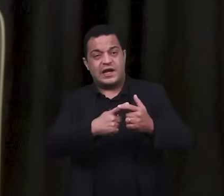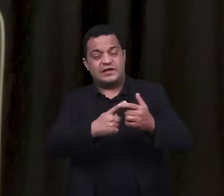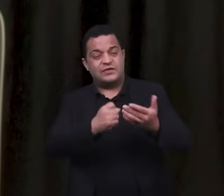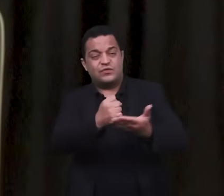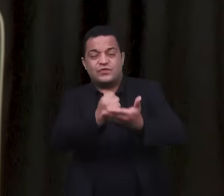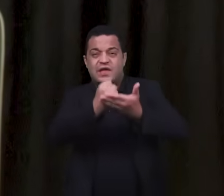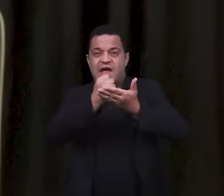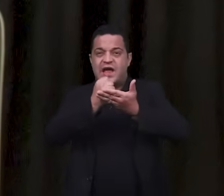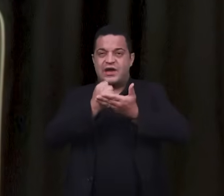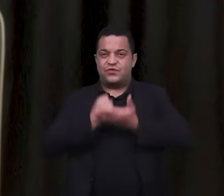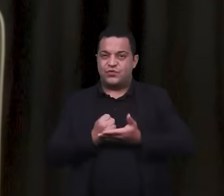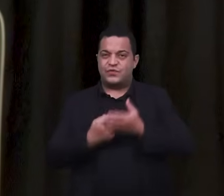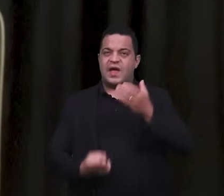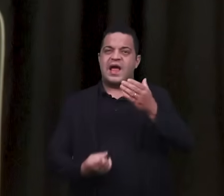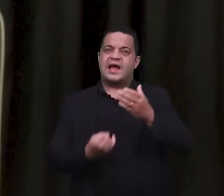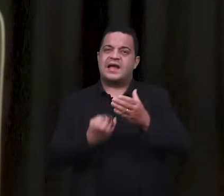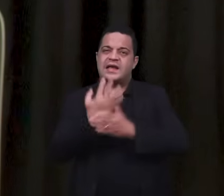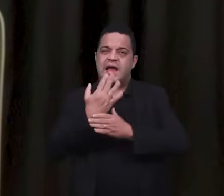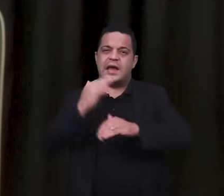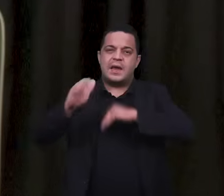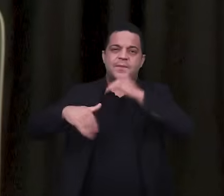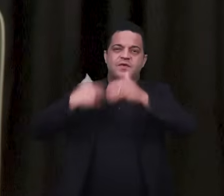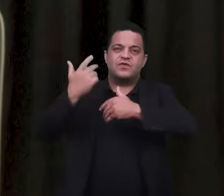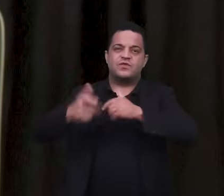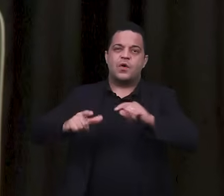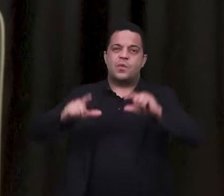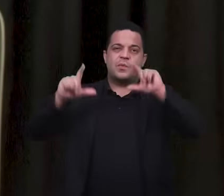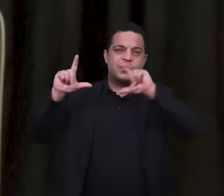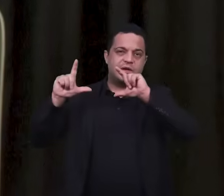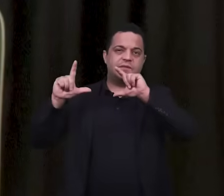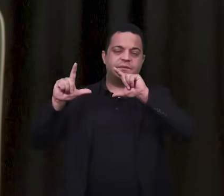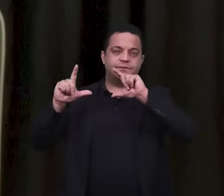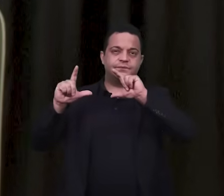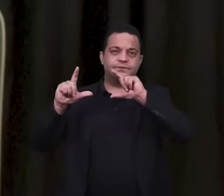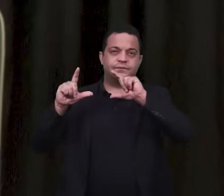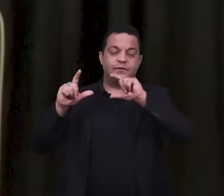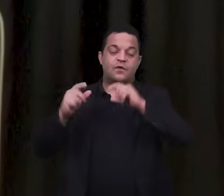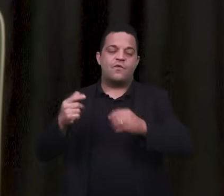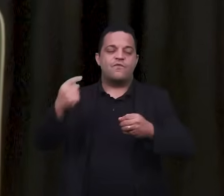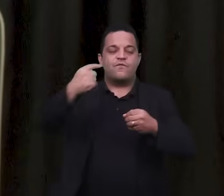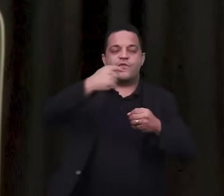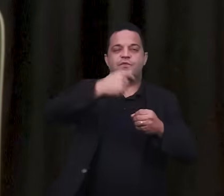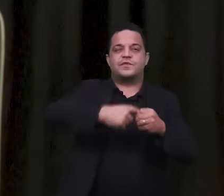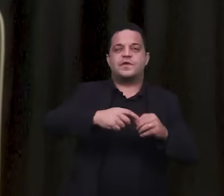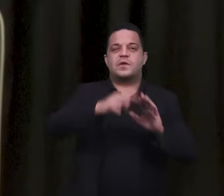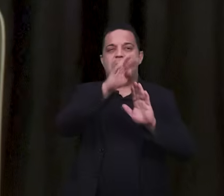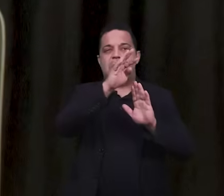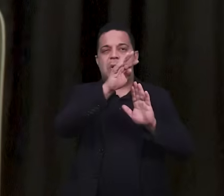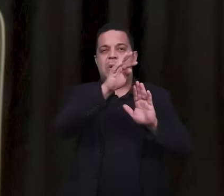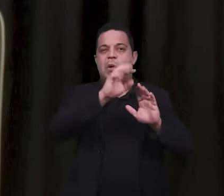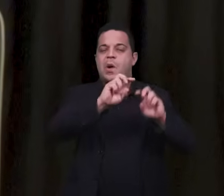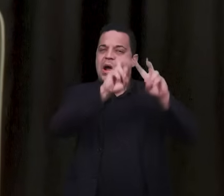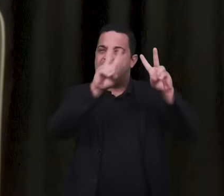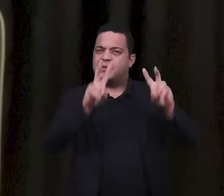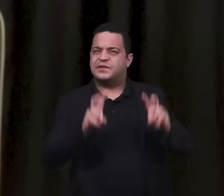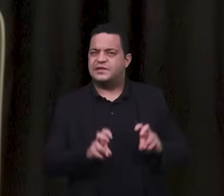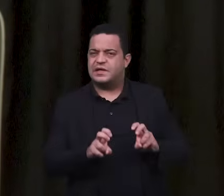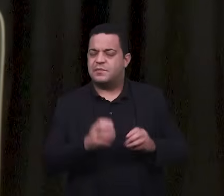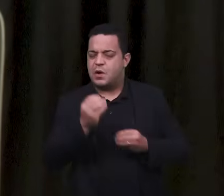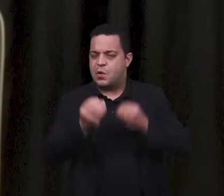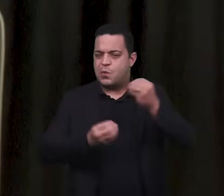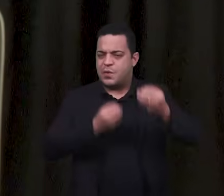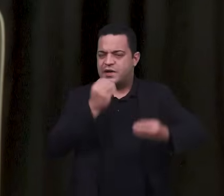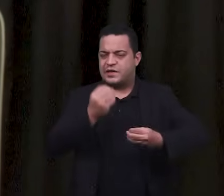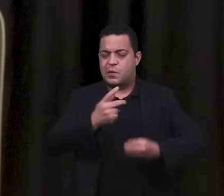nossa programação. Mas muito bem, falando então sobre a questão da ética ministerial, ou seja, na vida do pastor,